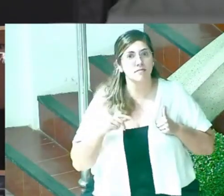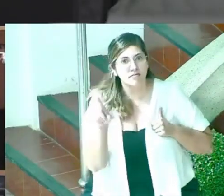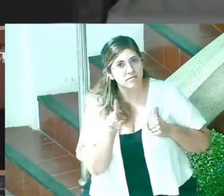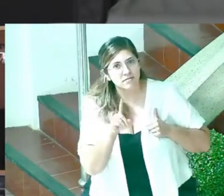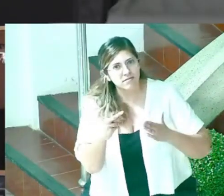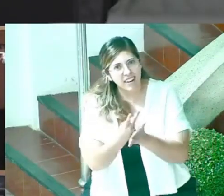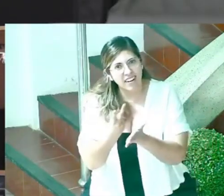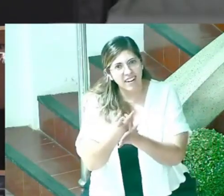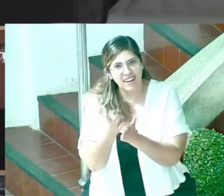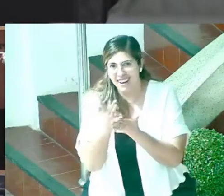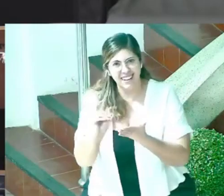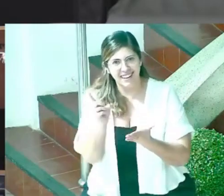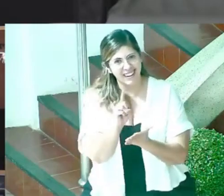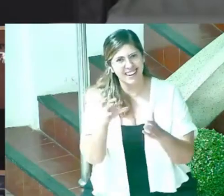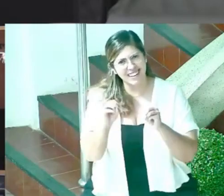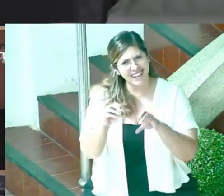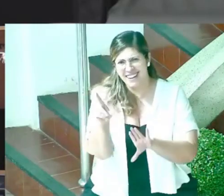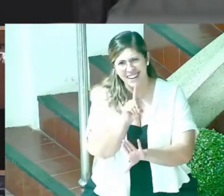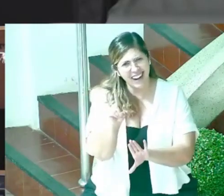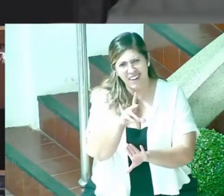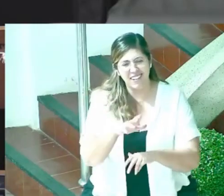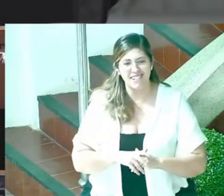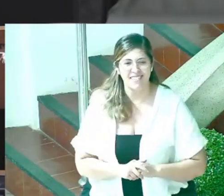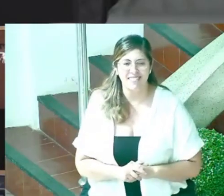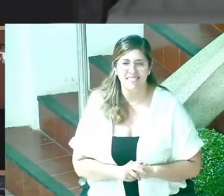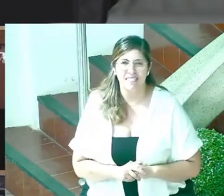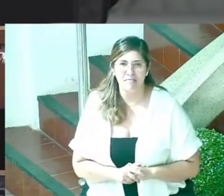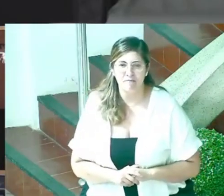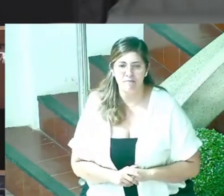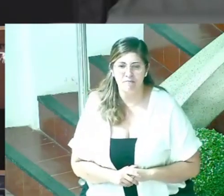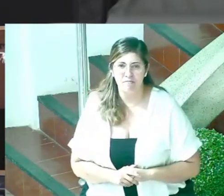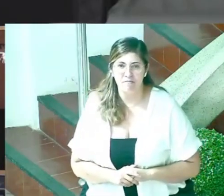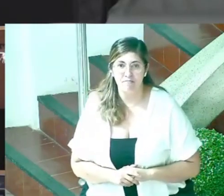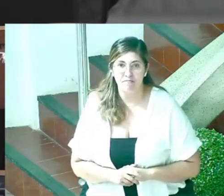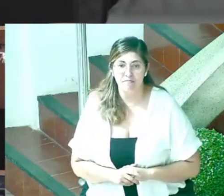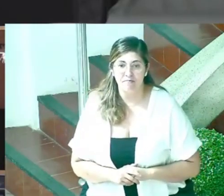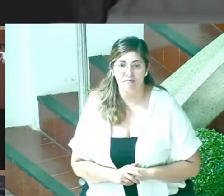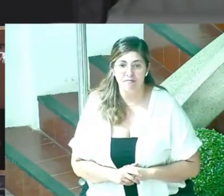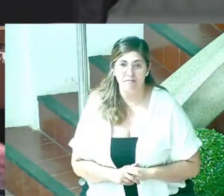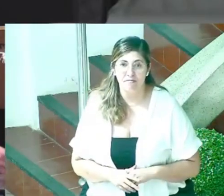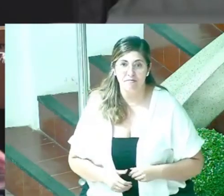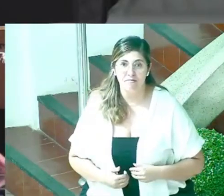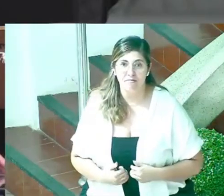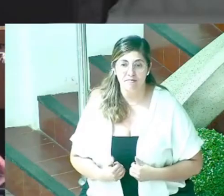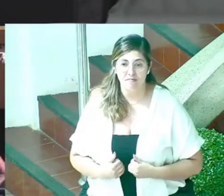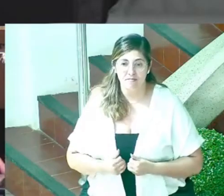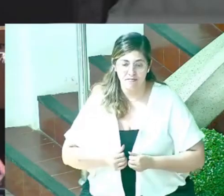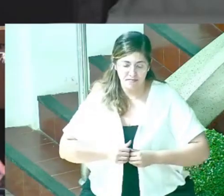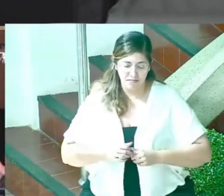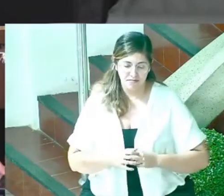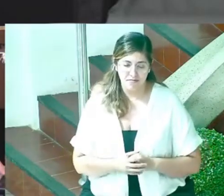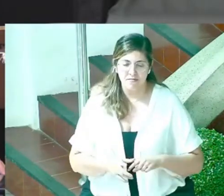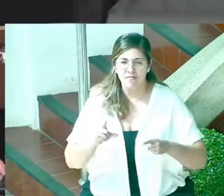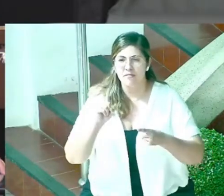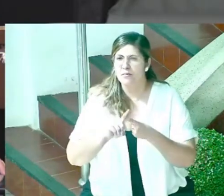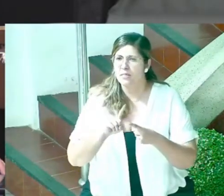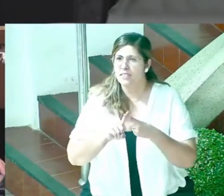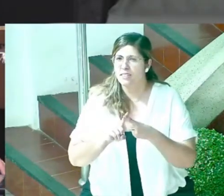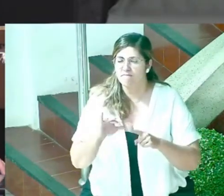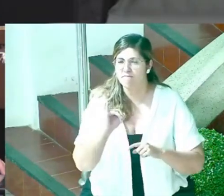quando Ele perdoa pecadores. Ela nos remete a um favor imerecido. Nenhum de